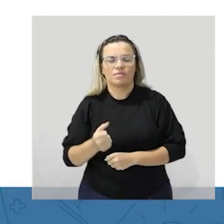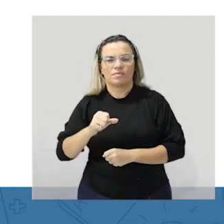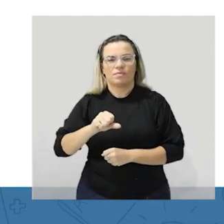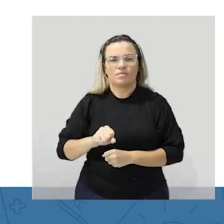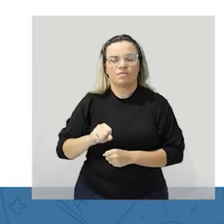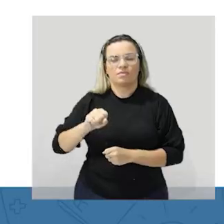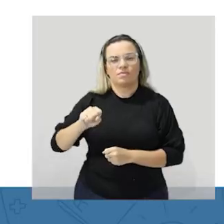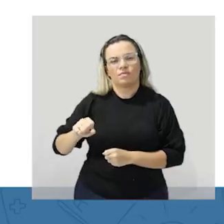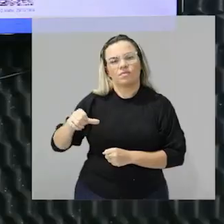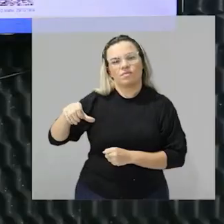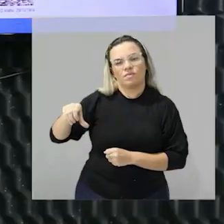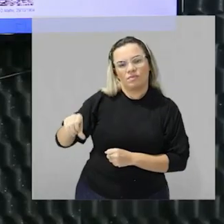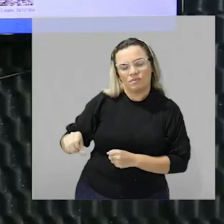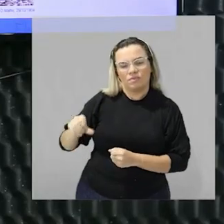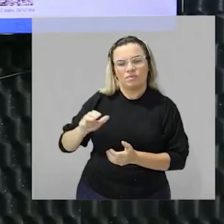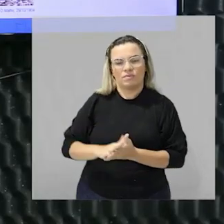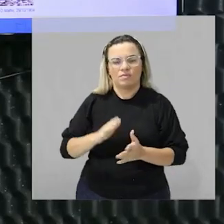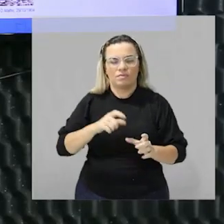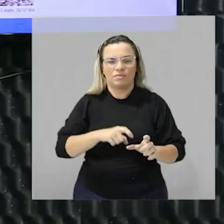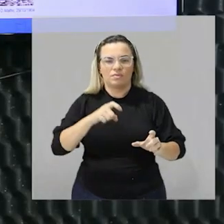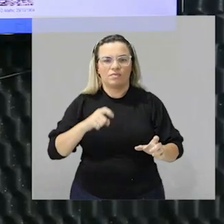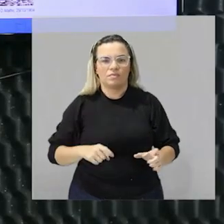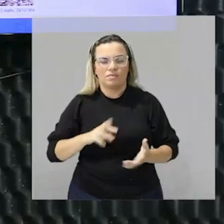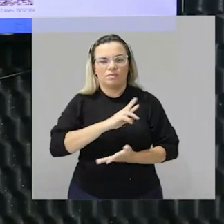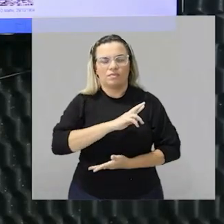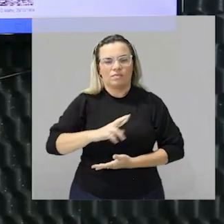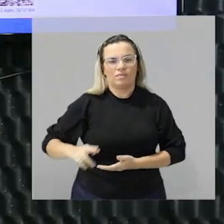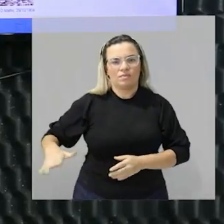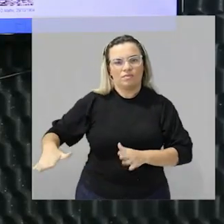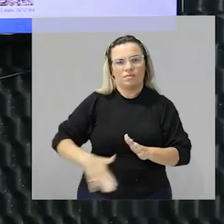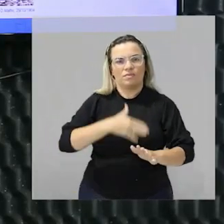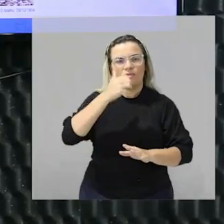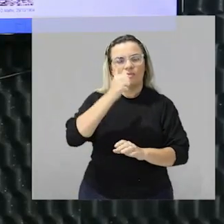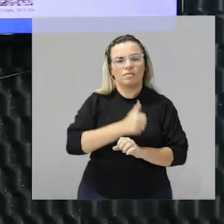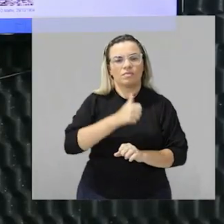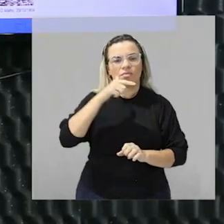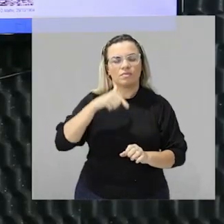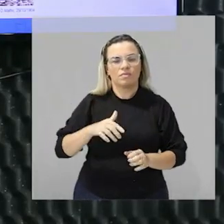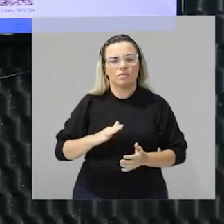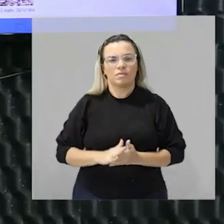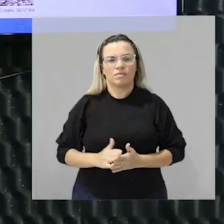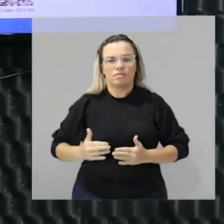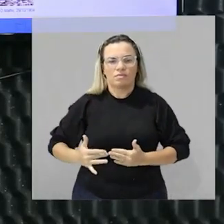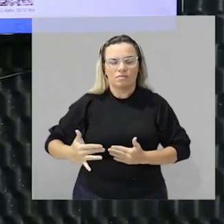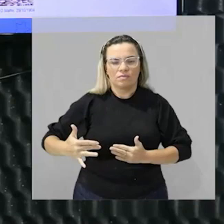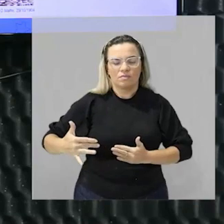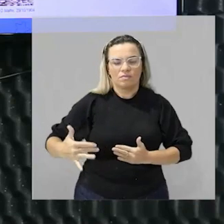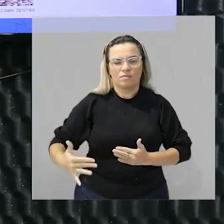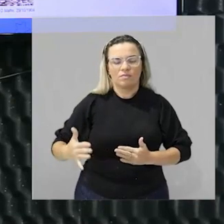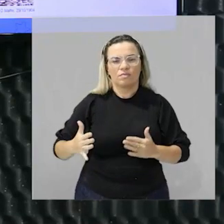proclamação dessa república, inclusive de forma golpista, e ela vai se estender até o movimento